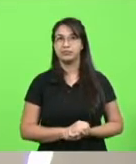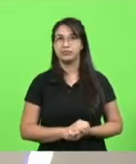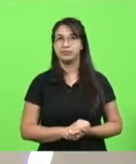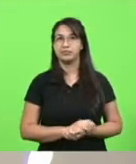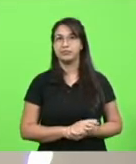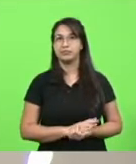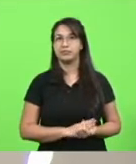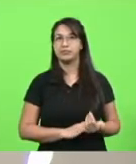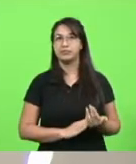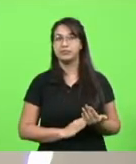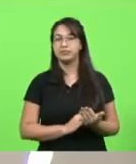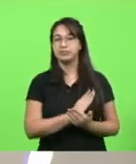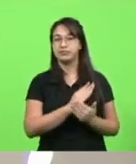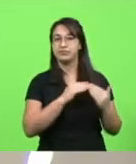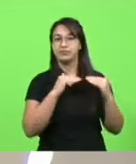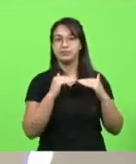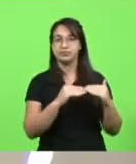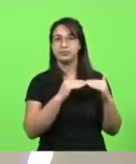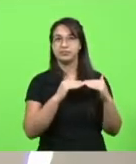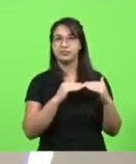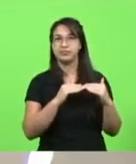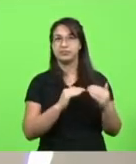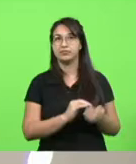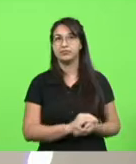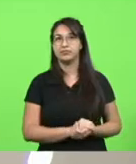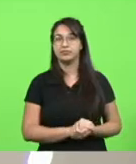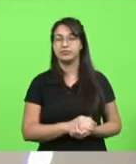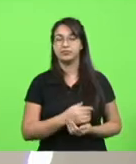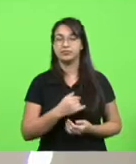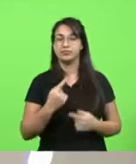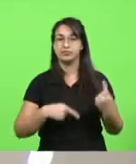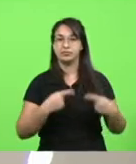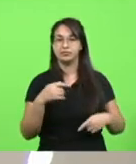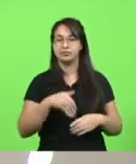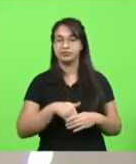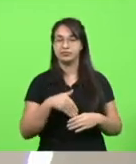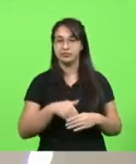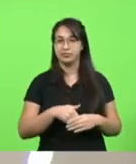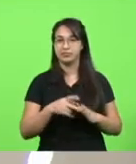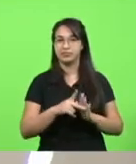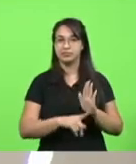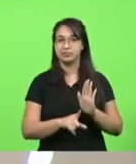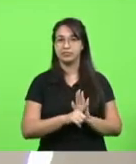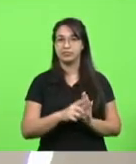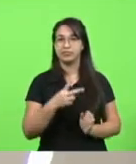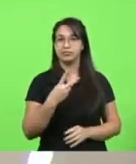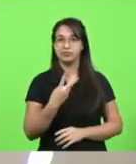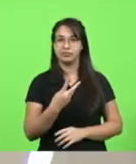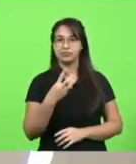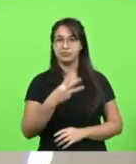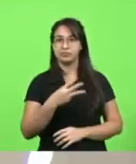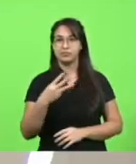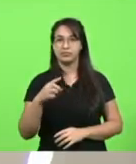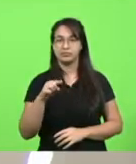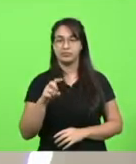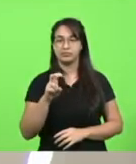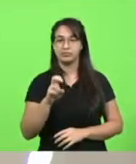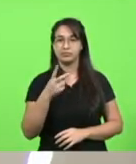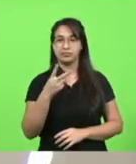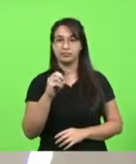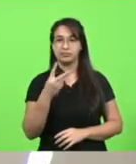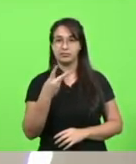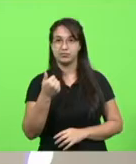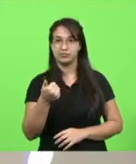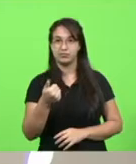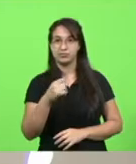encontram. Aprovado por unanimidade. Discussão e votação em turno único do projeto de lei 233.5/2020, autoria deputado